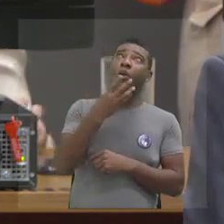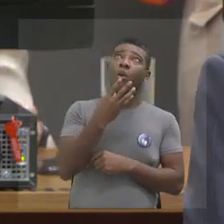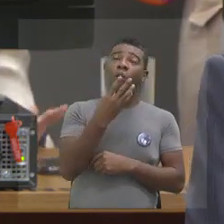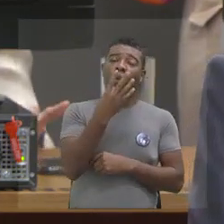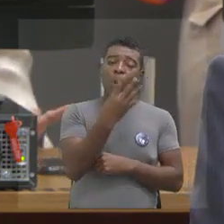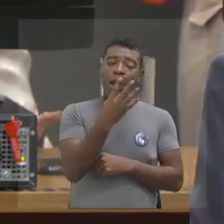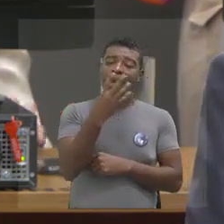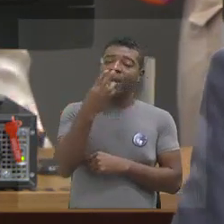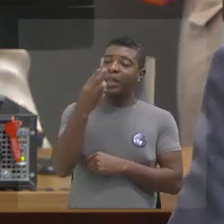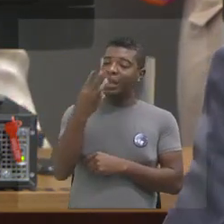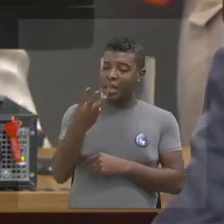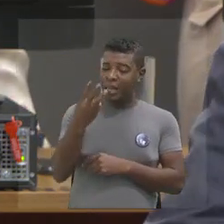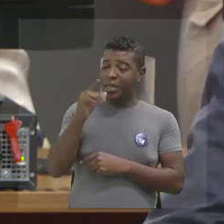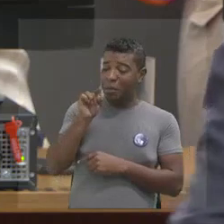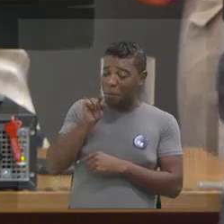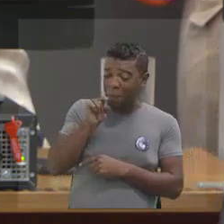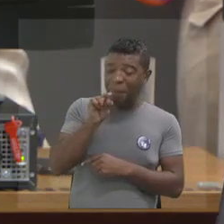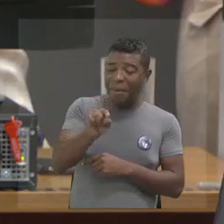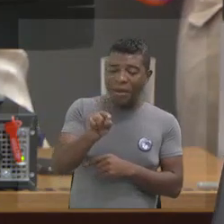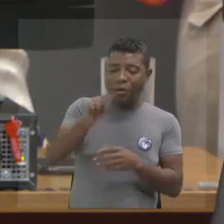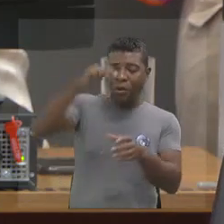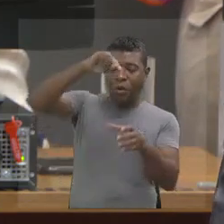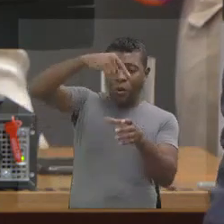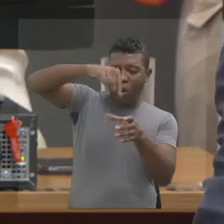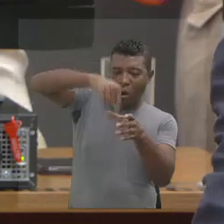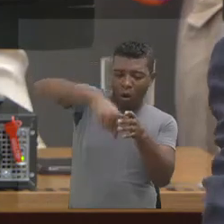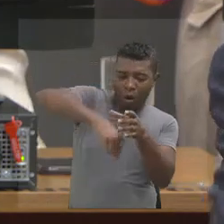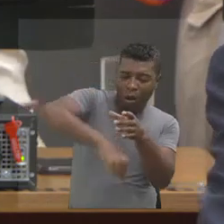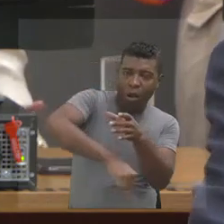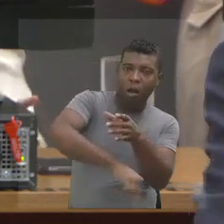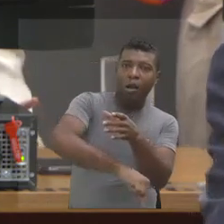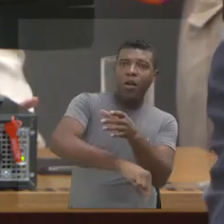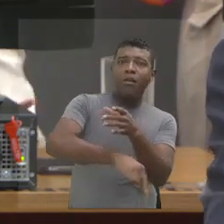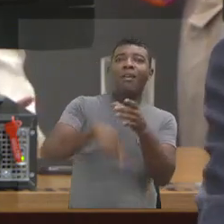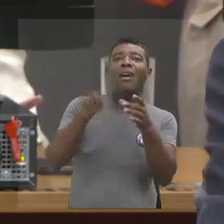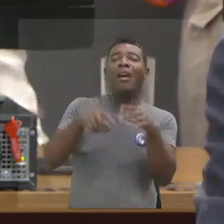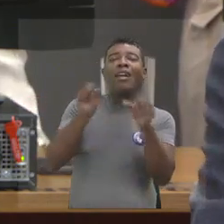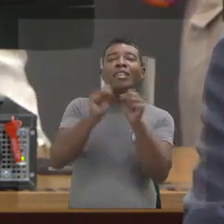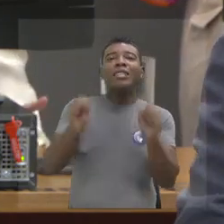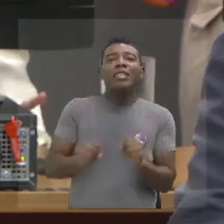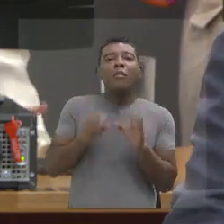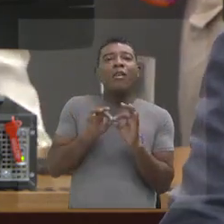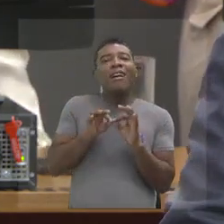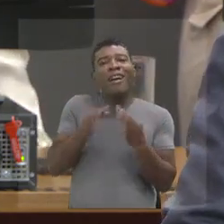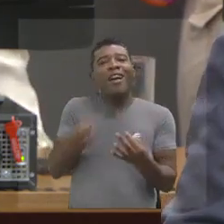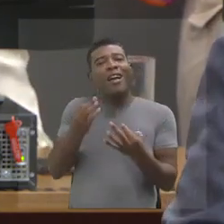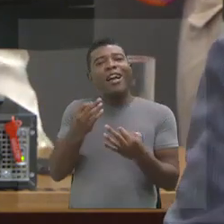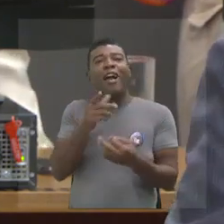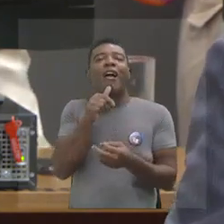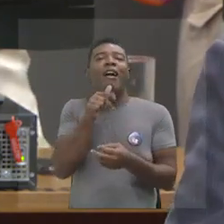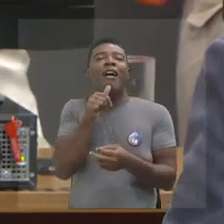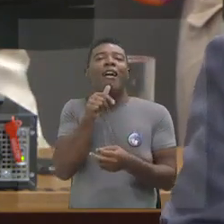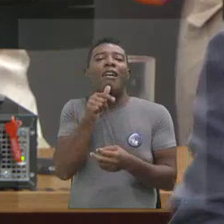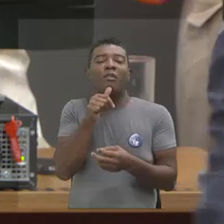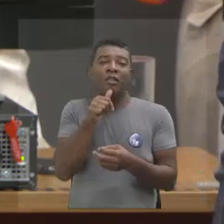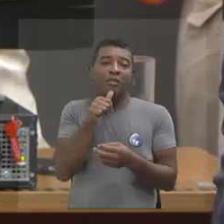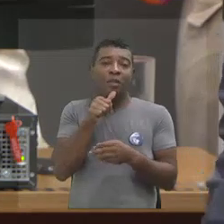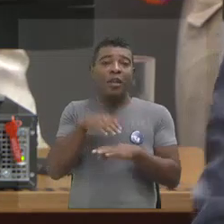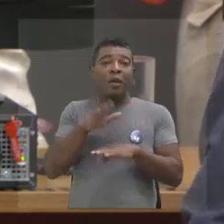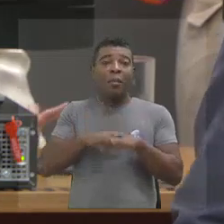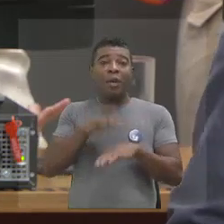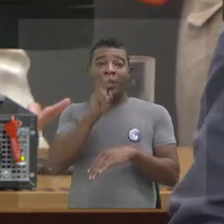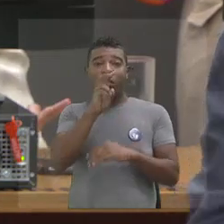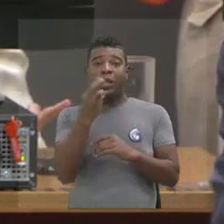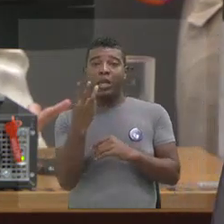cisternas foram mais de 500 sistemas simplificados de água mais de 23 mil barragens